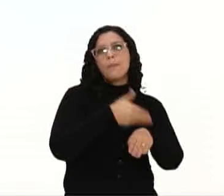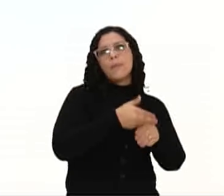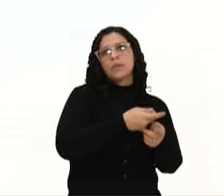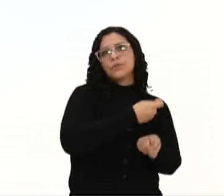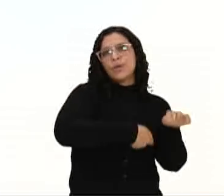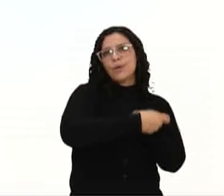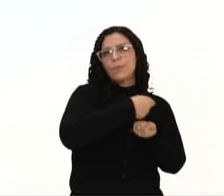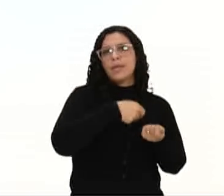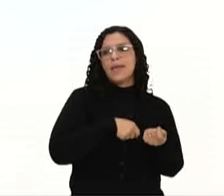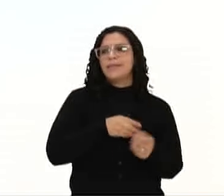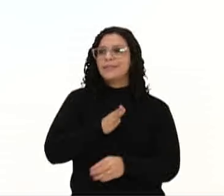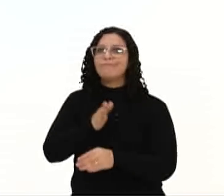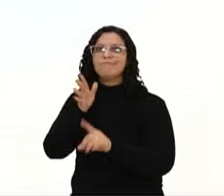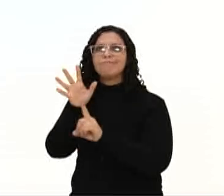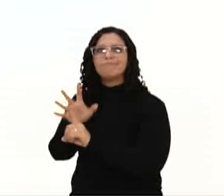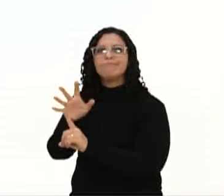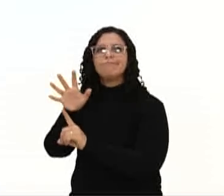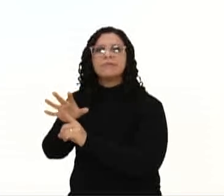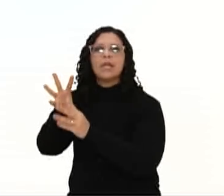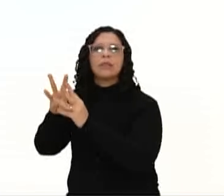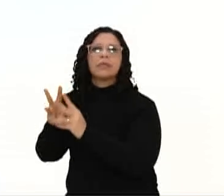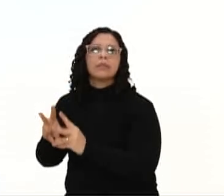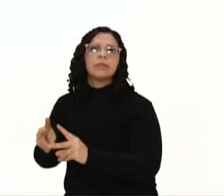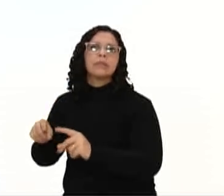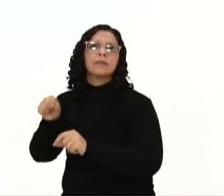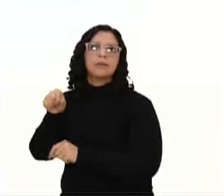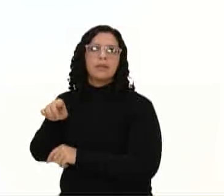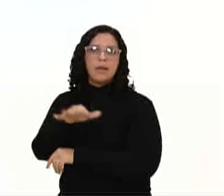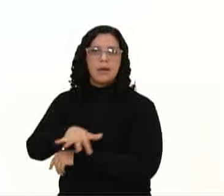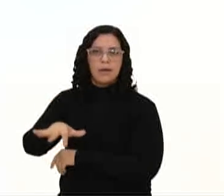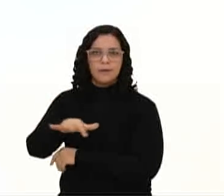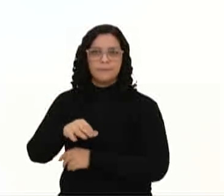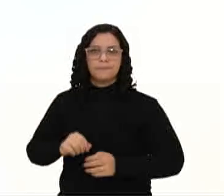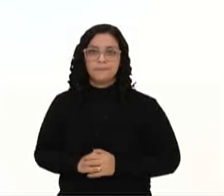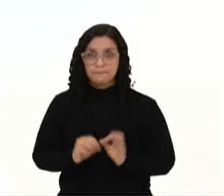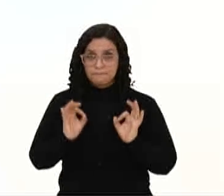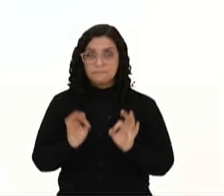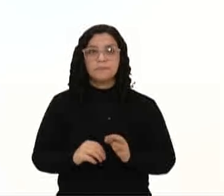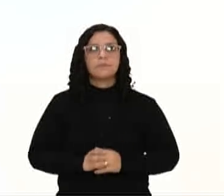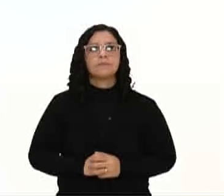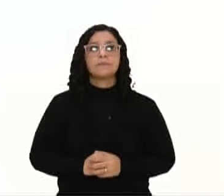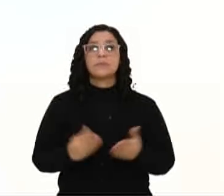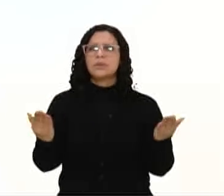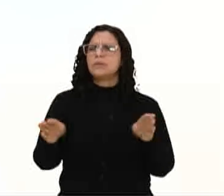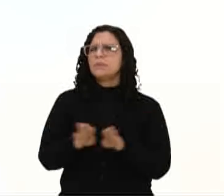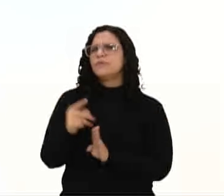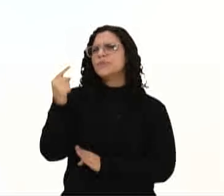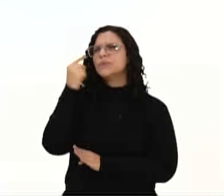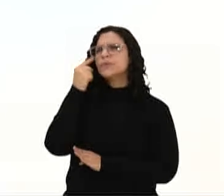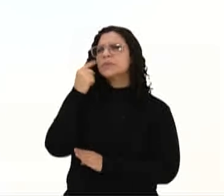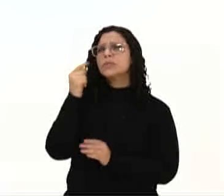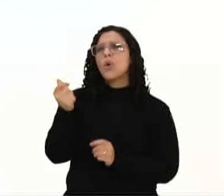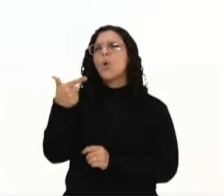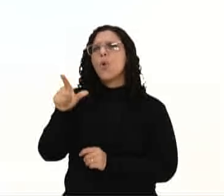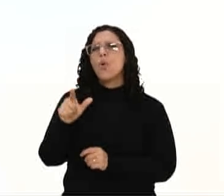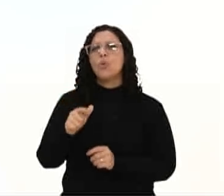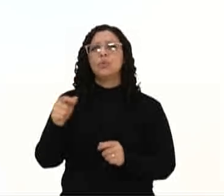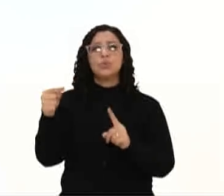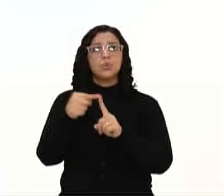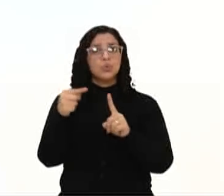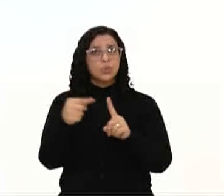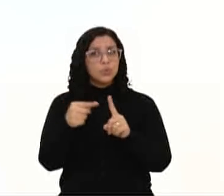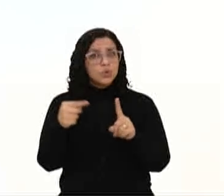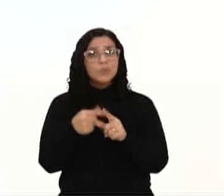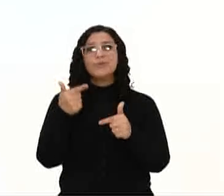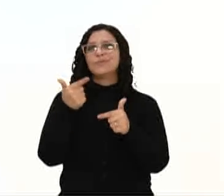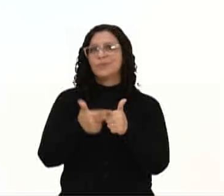E tudo isso vai causando a degradação desses espaços, certo? E aí vamos pensar ali num outro tipo